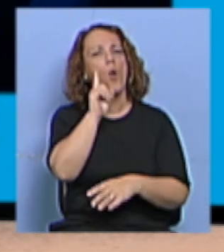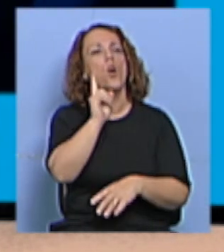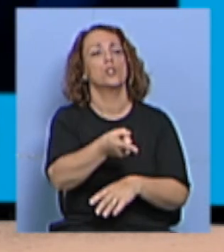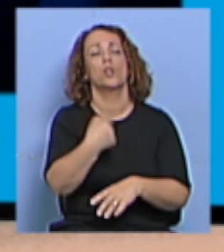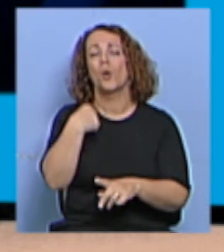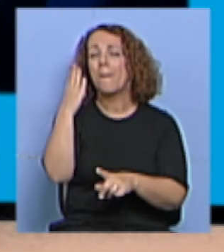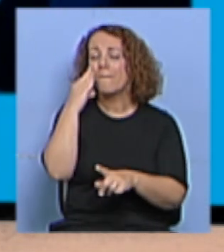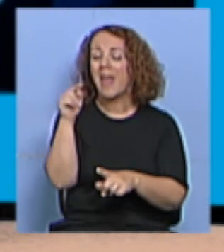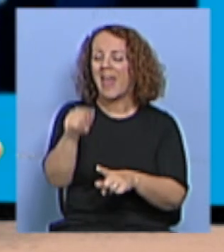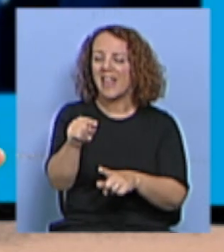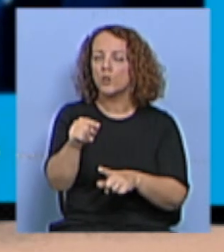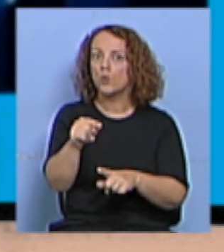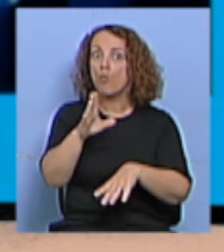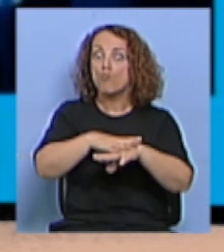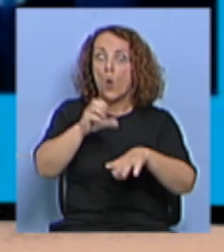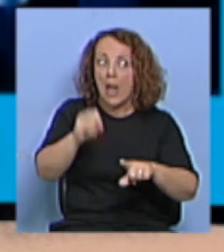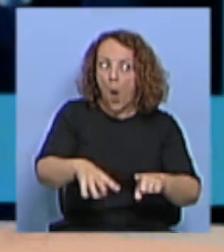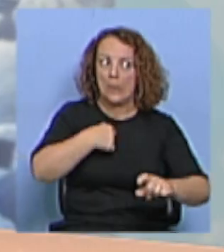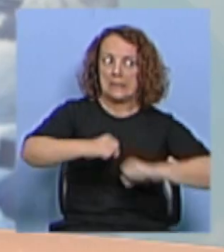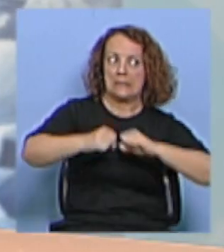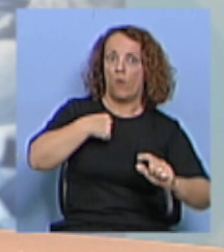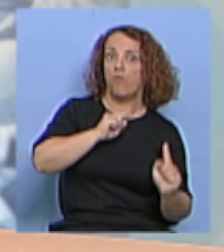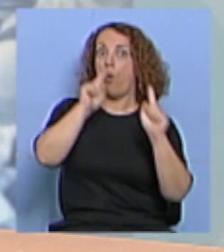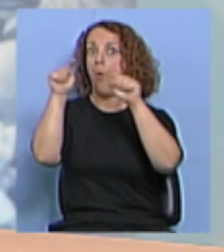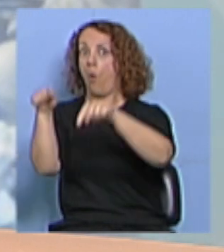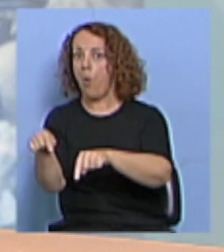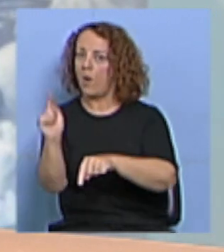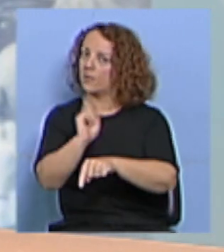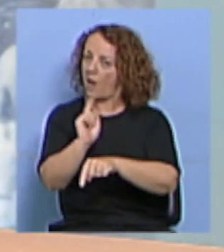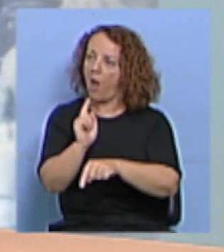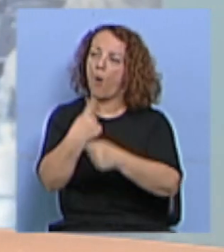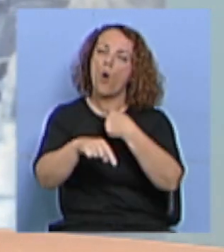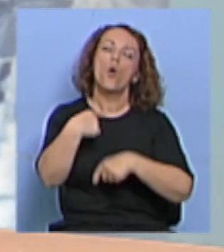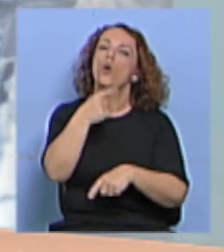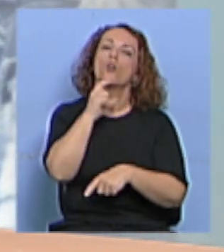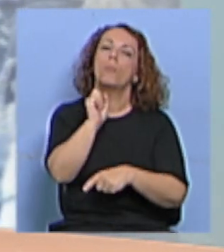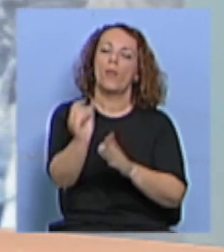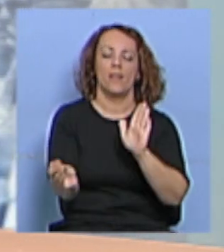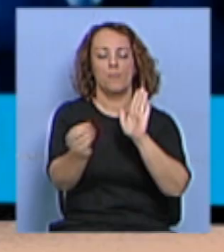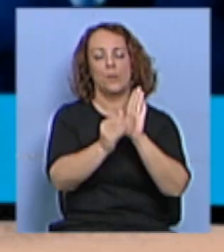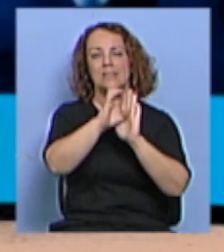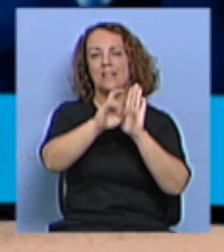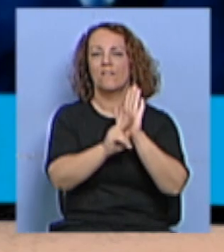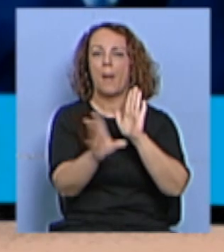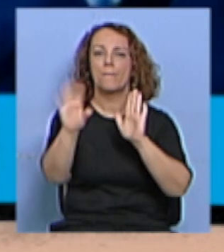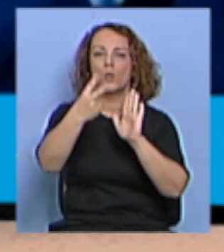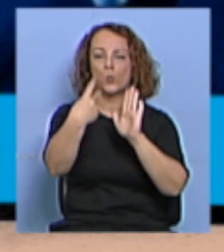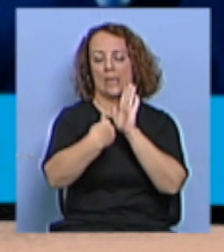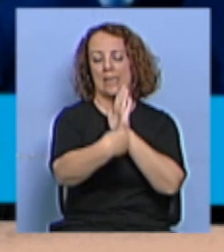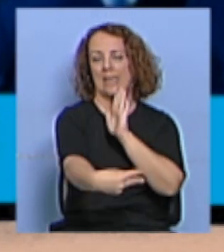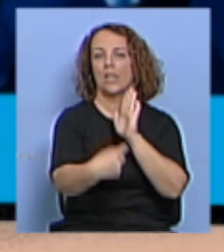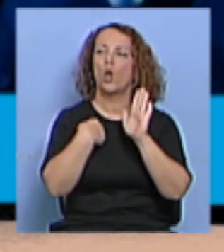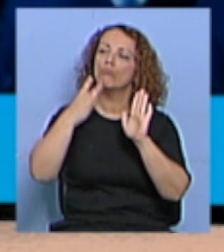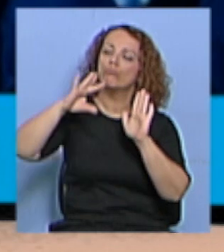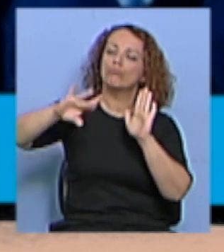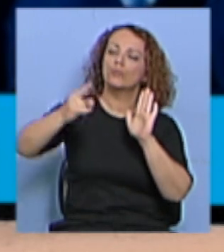consequência, não pode ser uma causa, e não pode ser a motivação, não pode ser eu pôr mais 2 linhas no CV a dizer que estive em algum sítio,